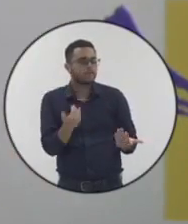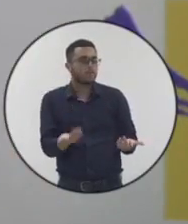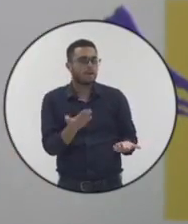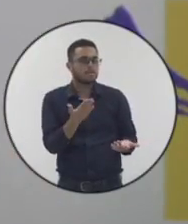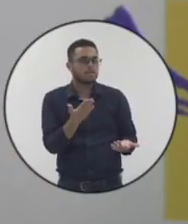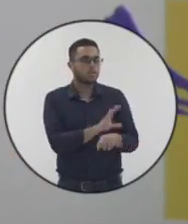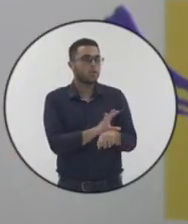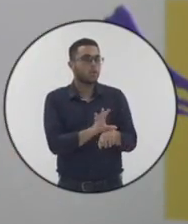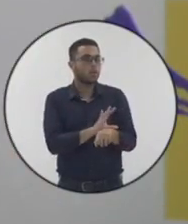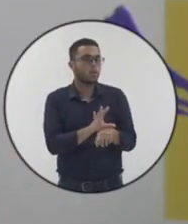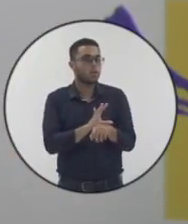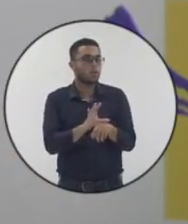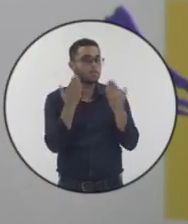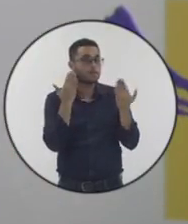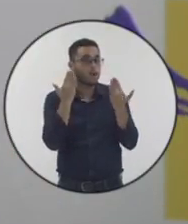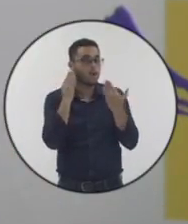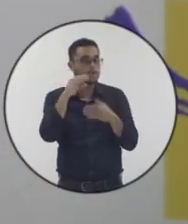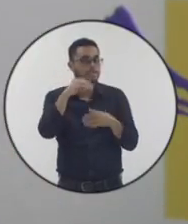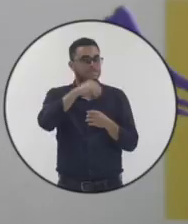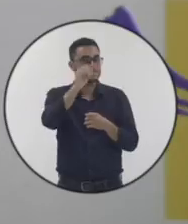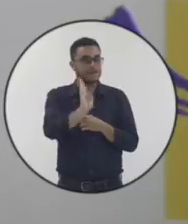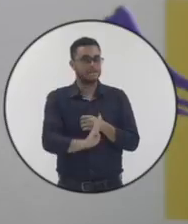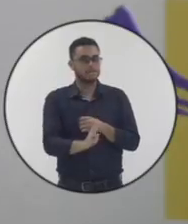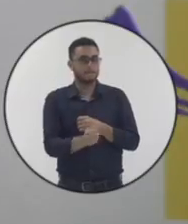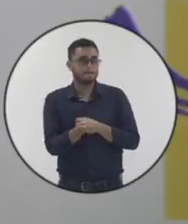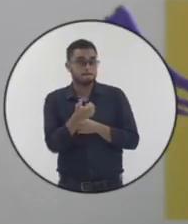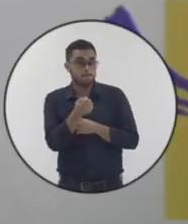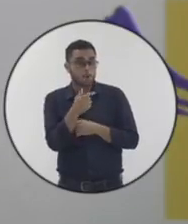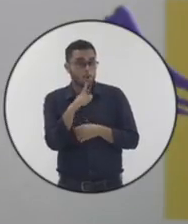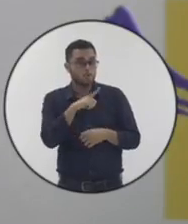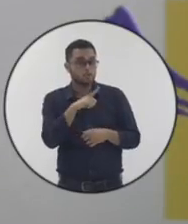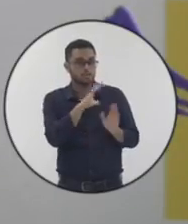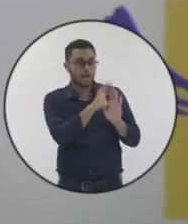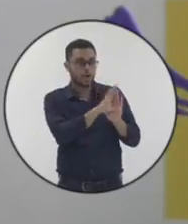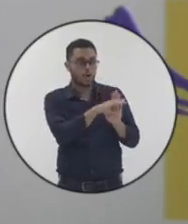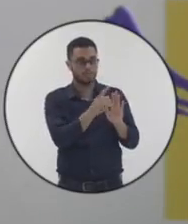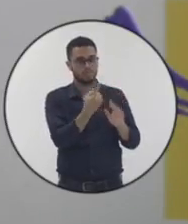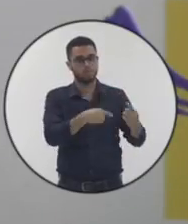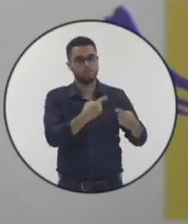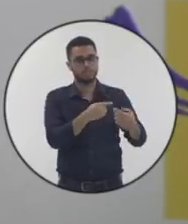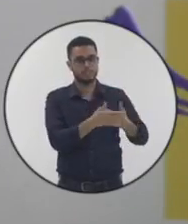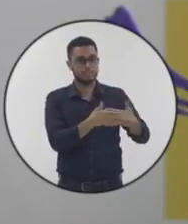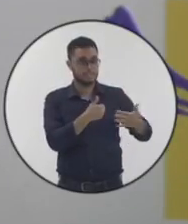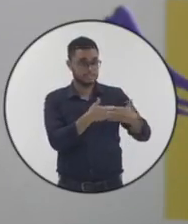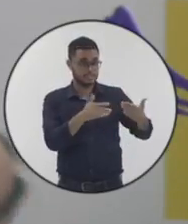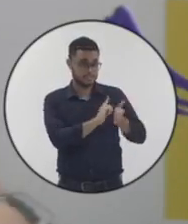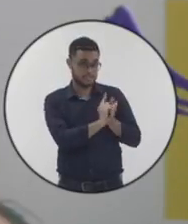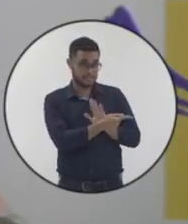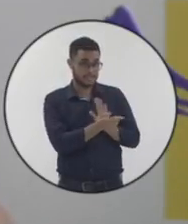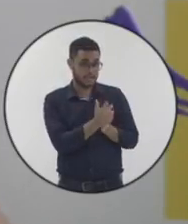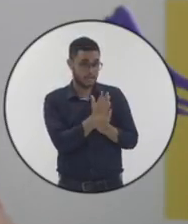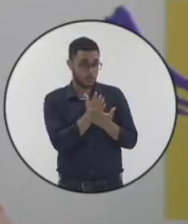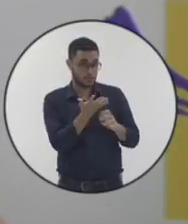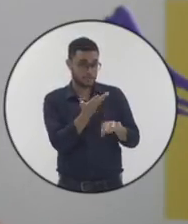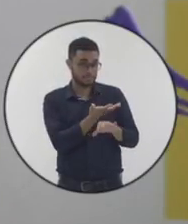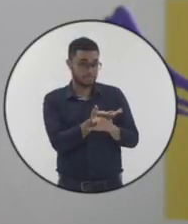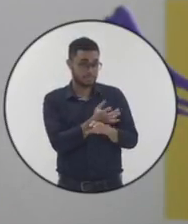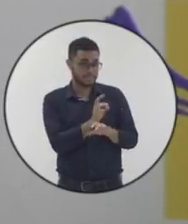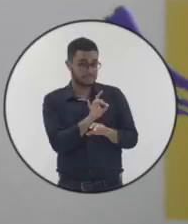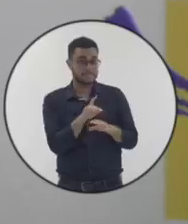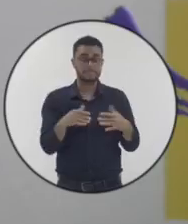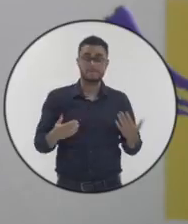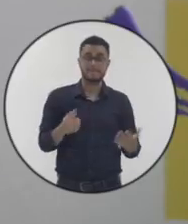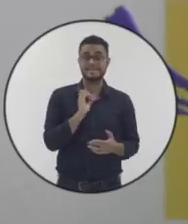pouquíssimos cursos têm no seu currículo, né, discussões de gênero e sexualidade, disciplinas específicas. Quando os têm,